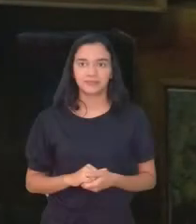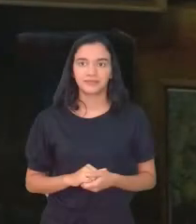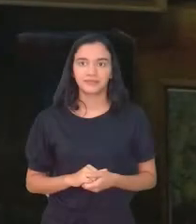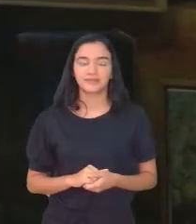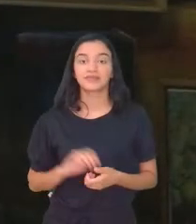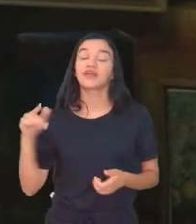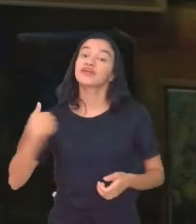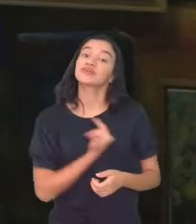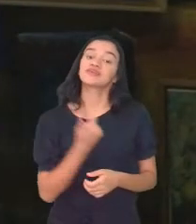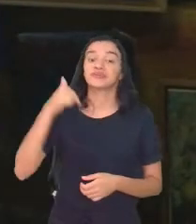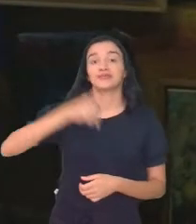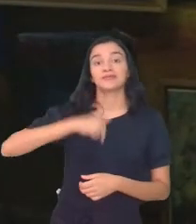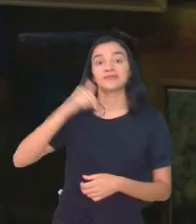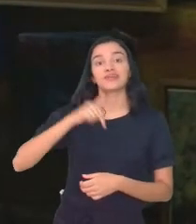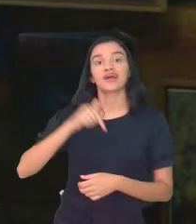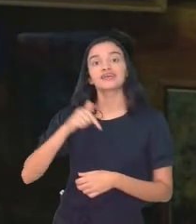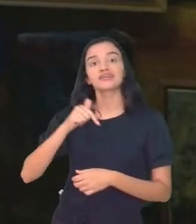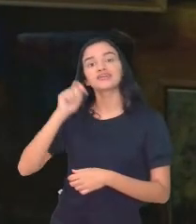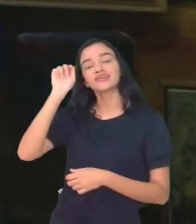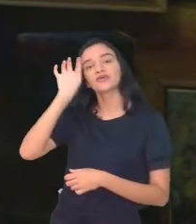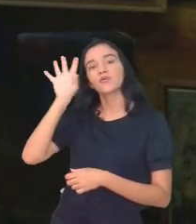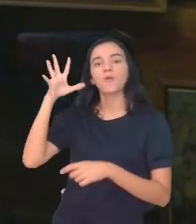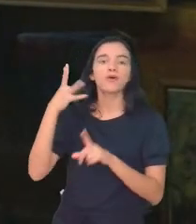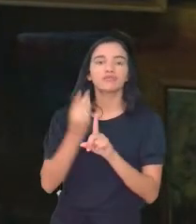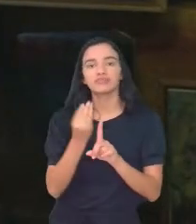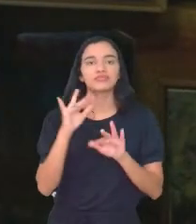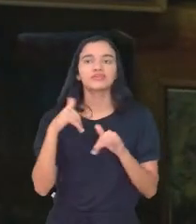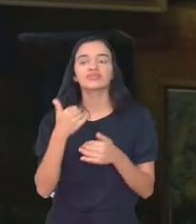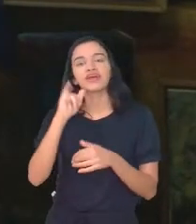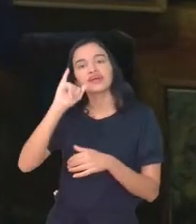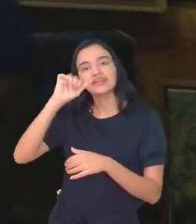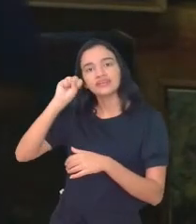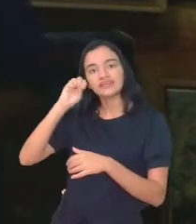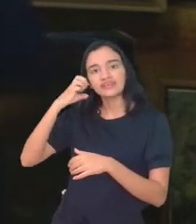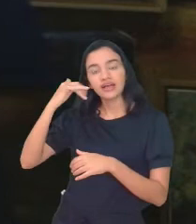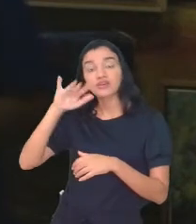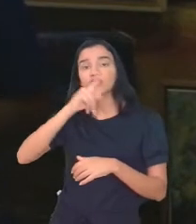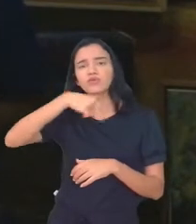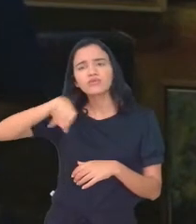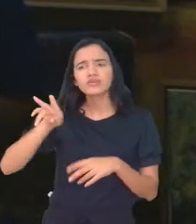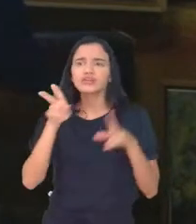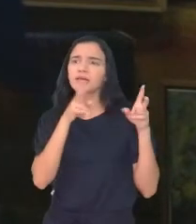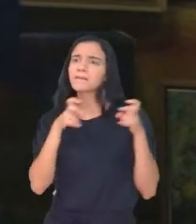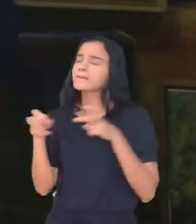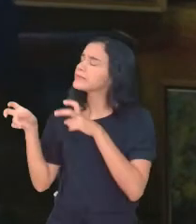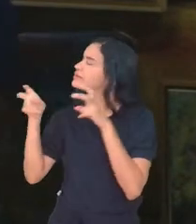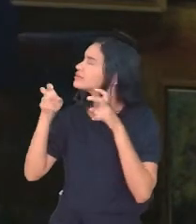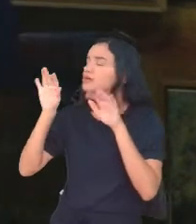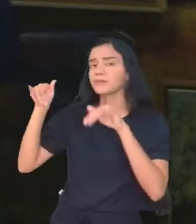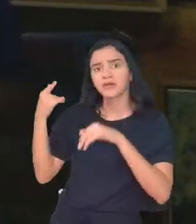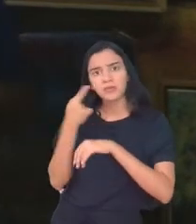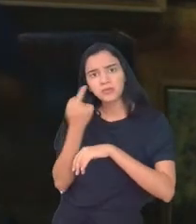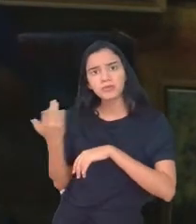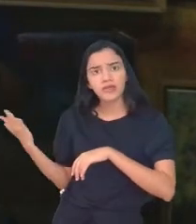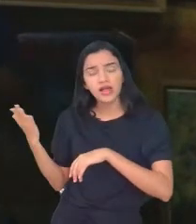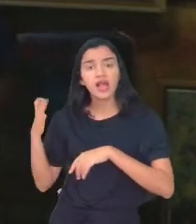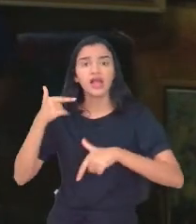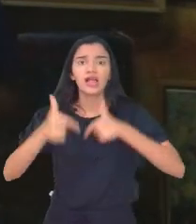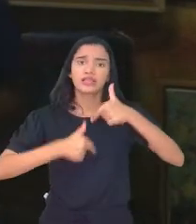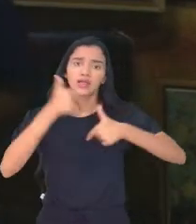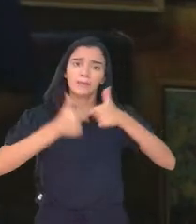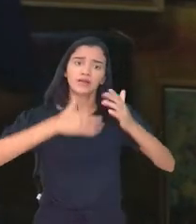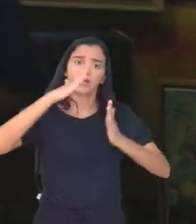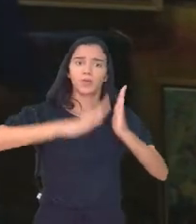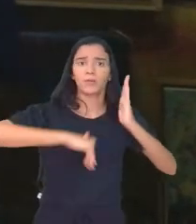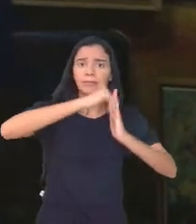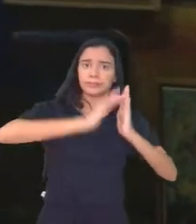Nós estamos aqui com o artista plástico Isaac Vieira. Como vocês observam, o Isaac ele trabalha com